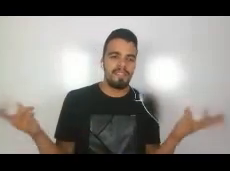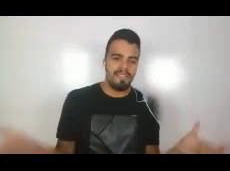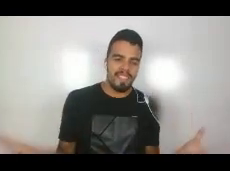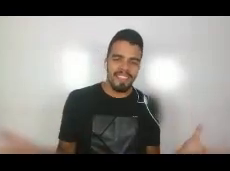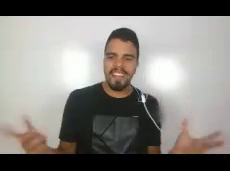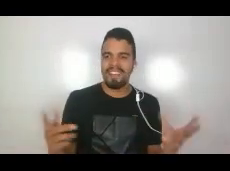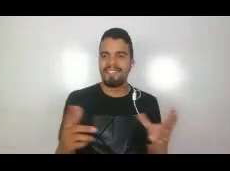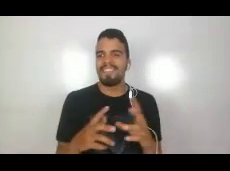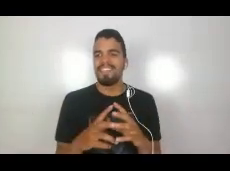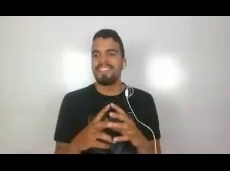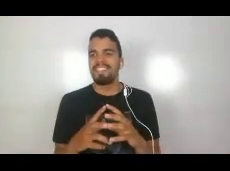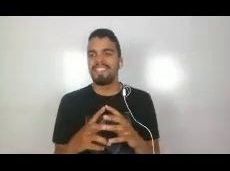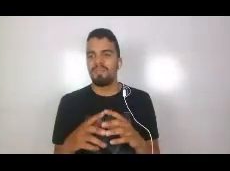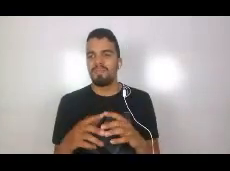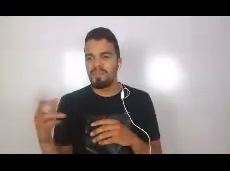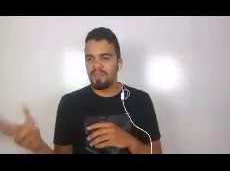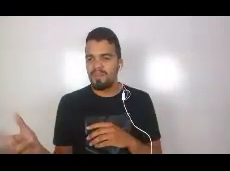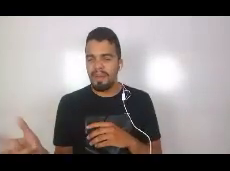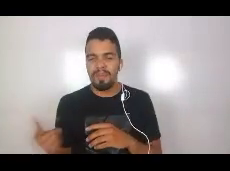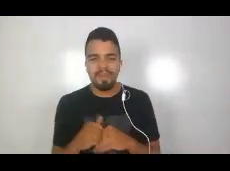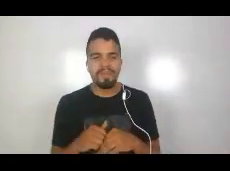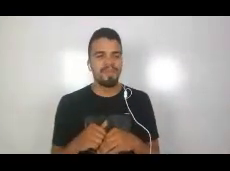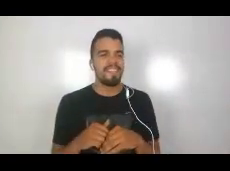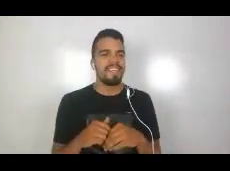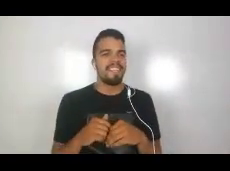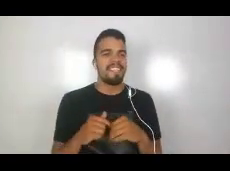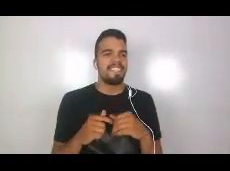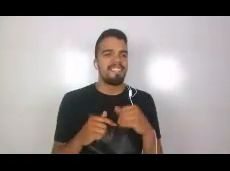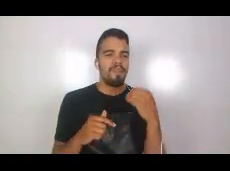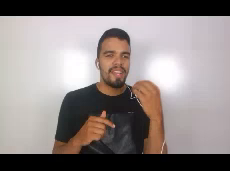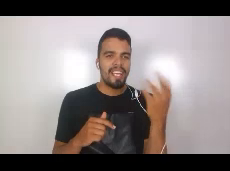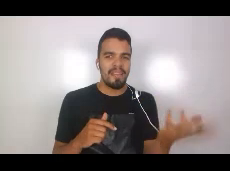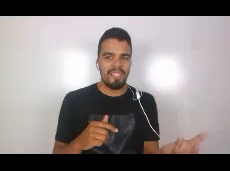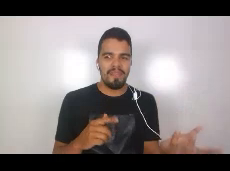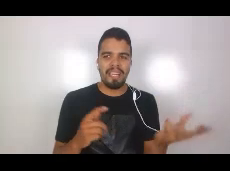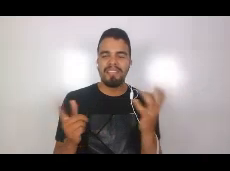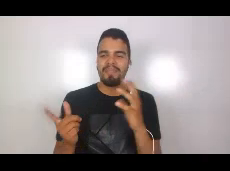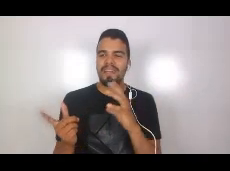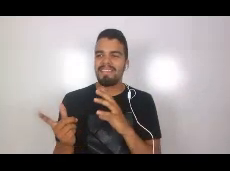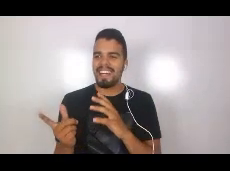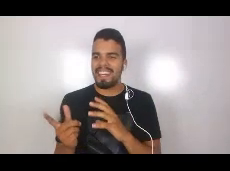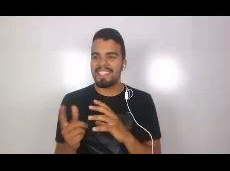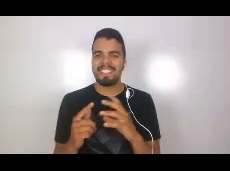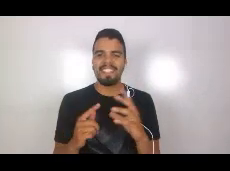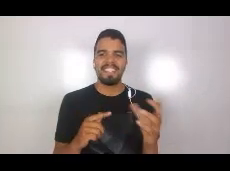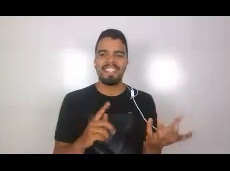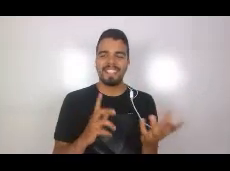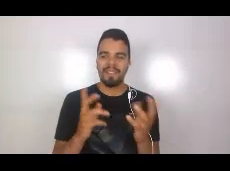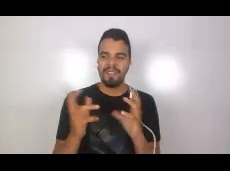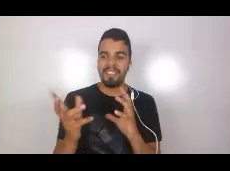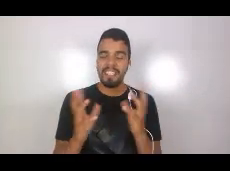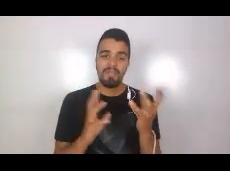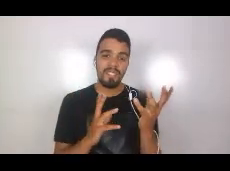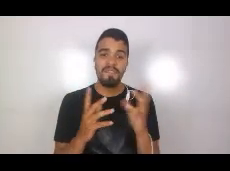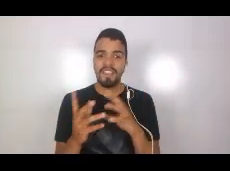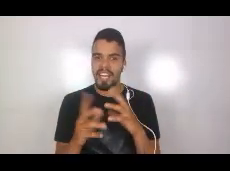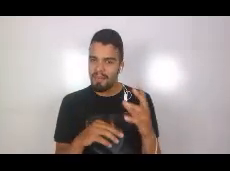a Libras é universal, se todo surdo é mudo, o porquê que a Libras é uma língua e não uma linguagem. Então,